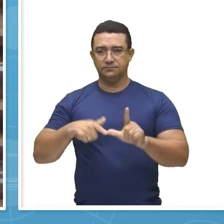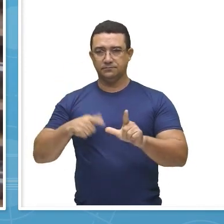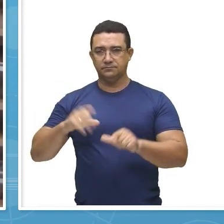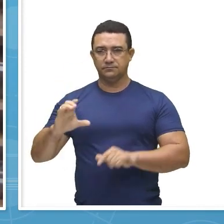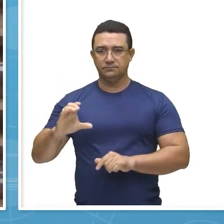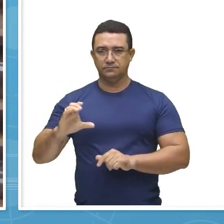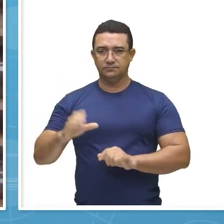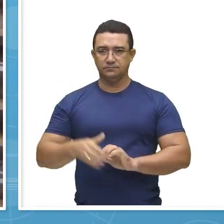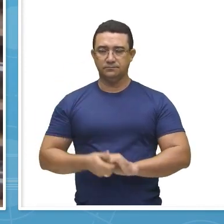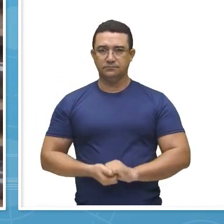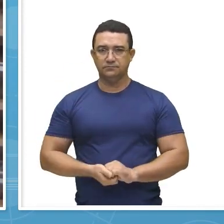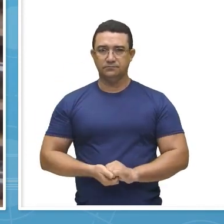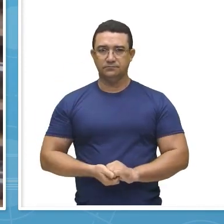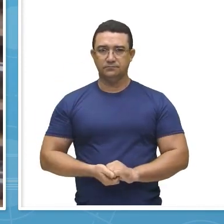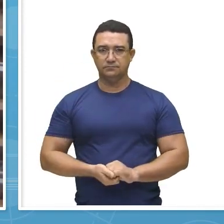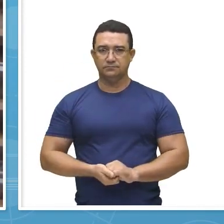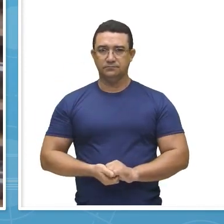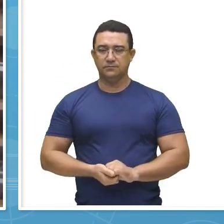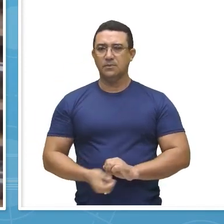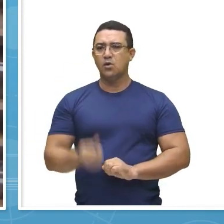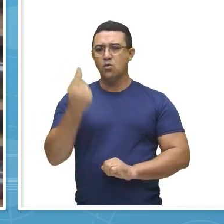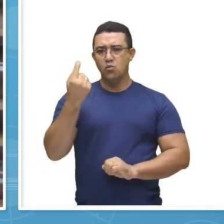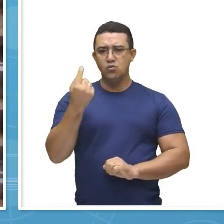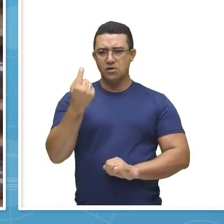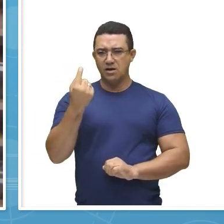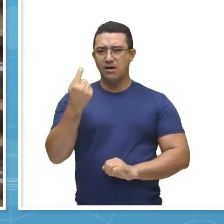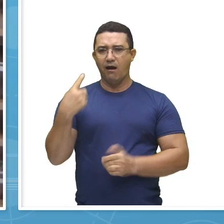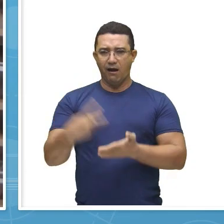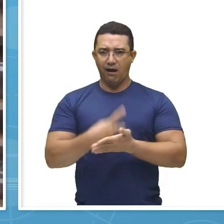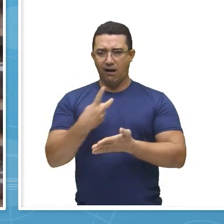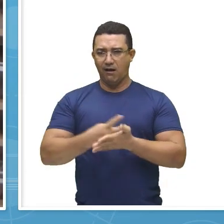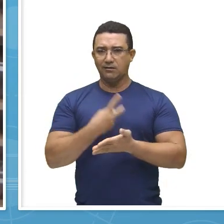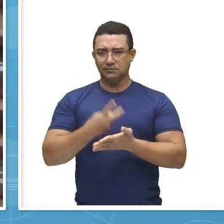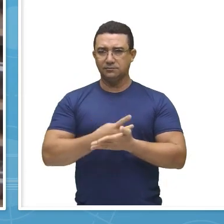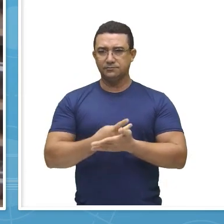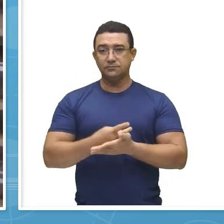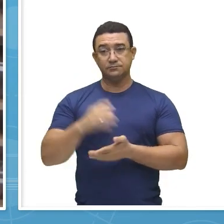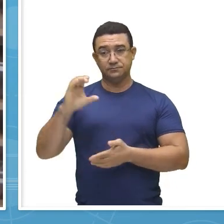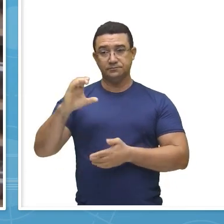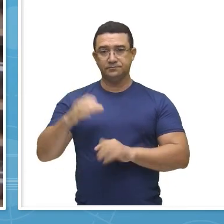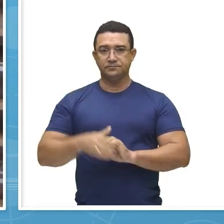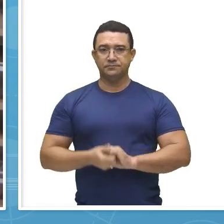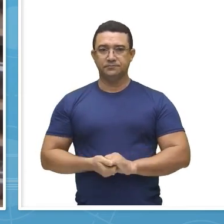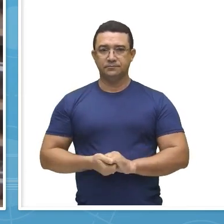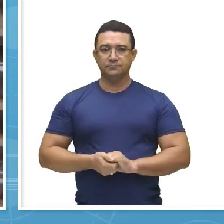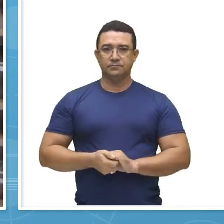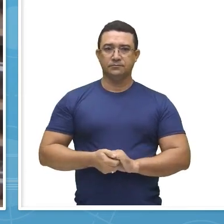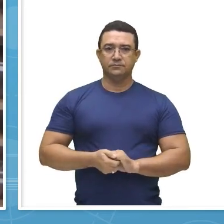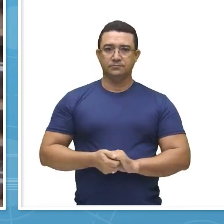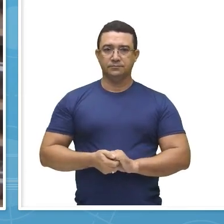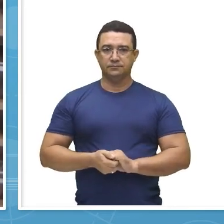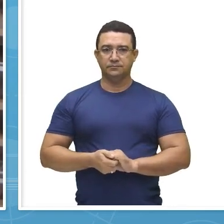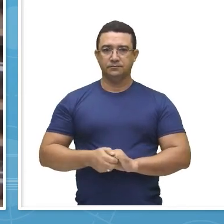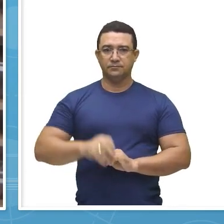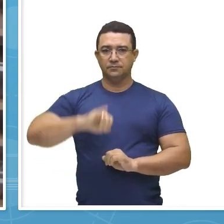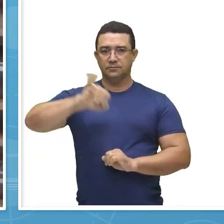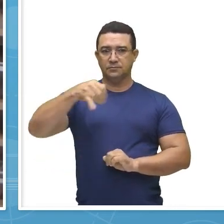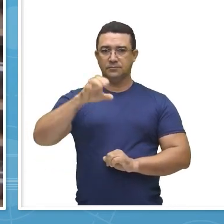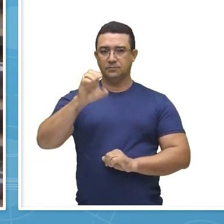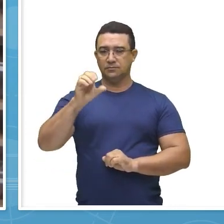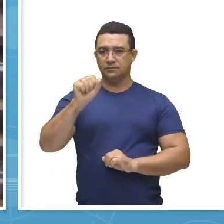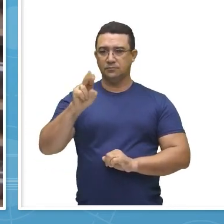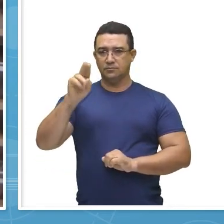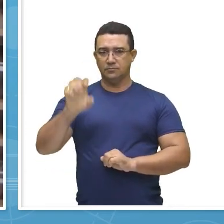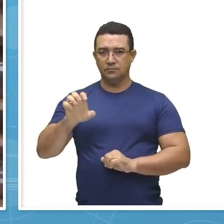ali a letra C como a única incorreta a respeito dos continentes. O João Pedro também colocou a letra C e